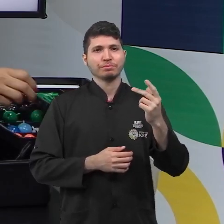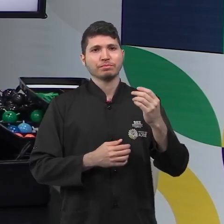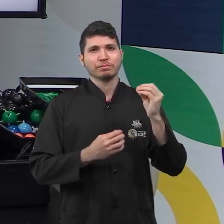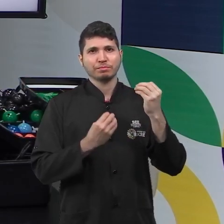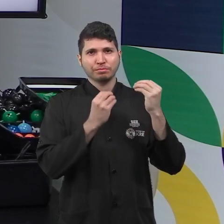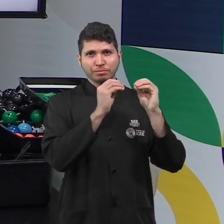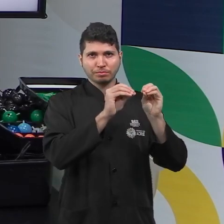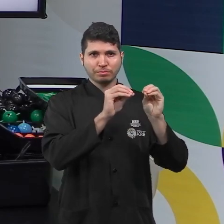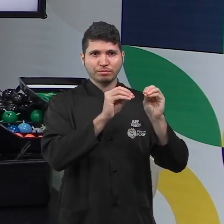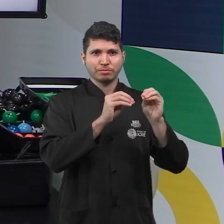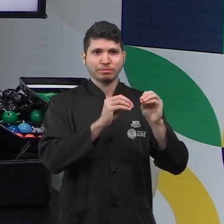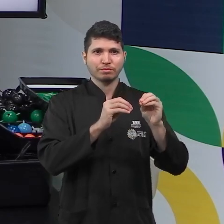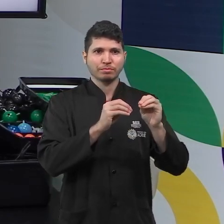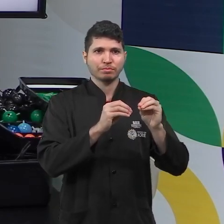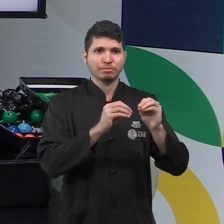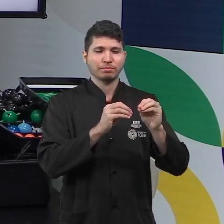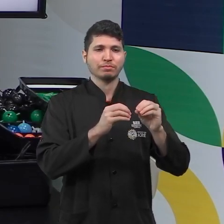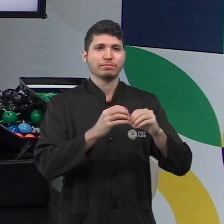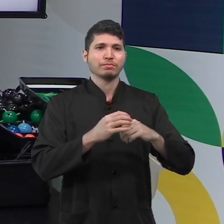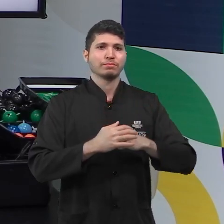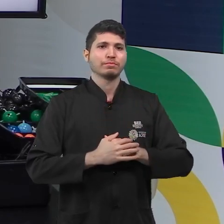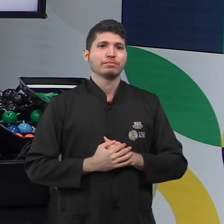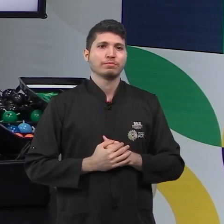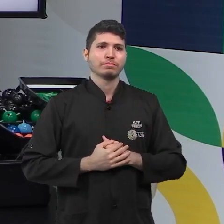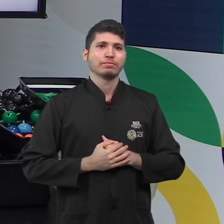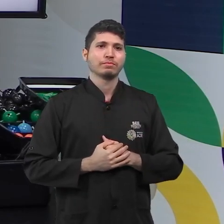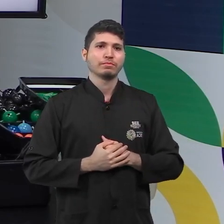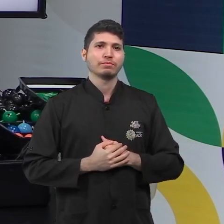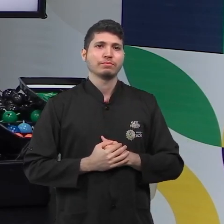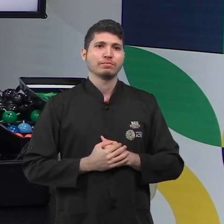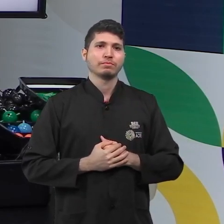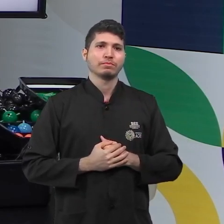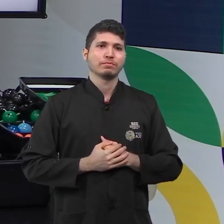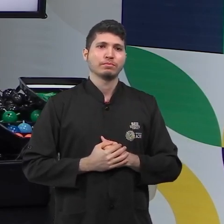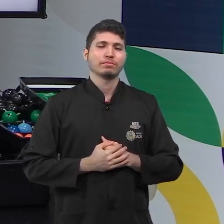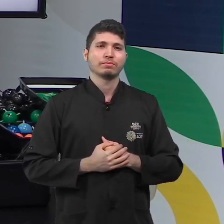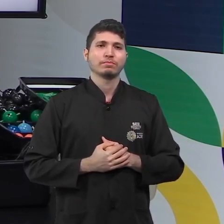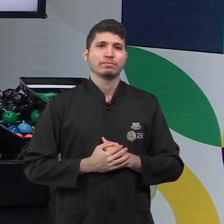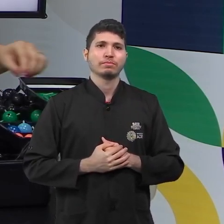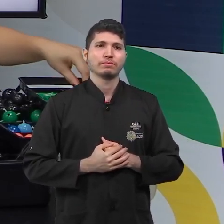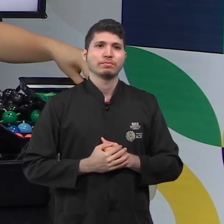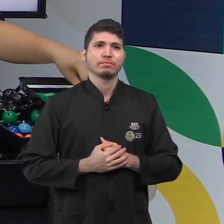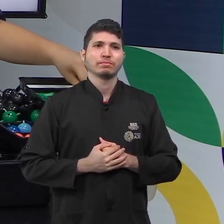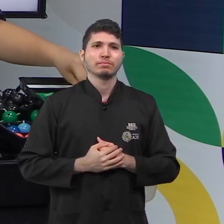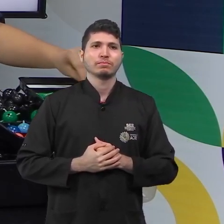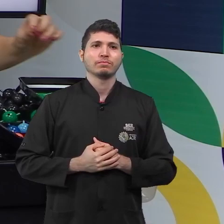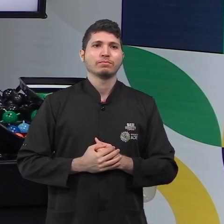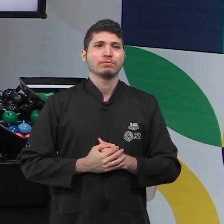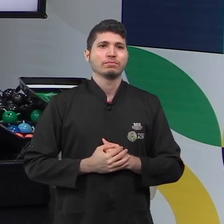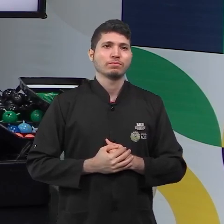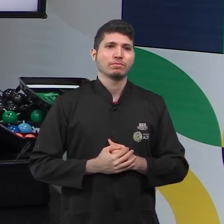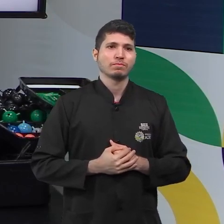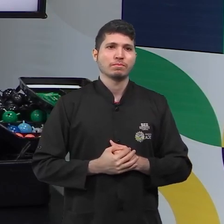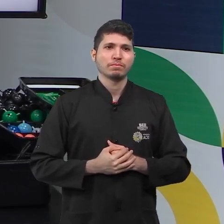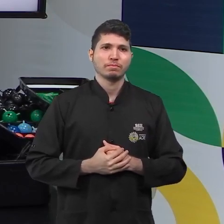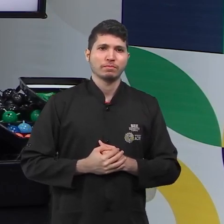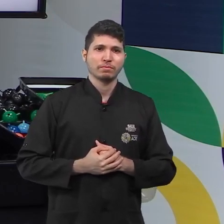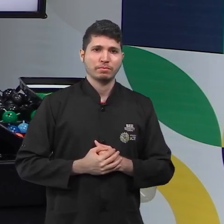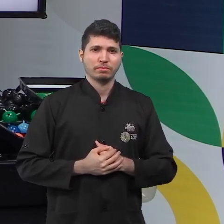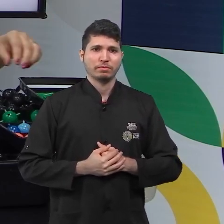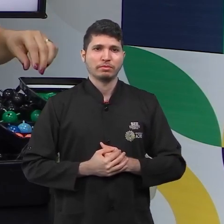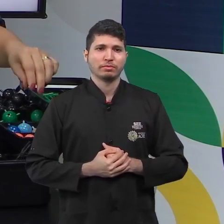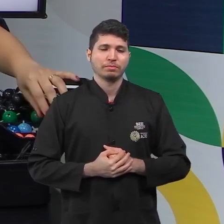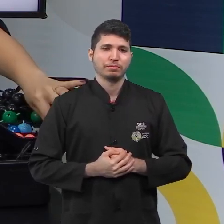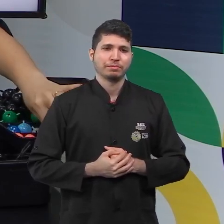Hidrogênio aqui representado também por essa bolinha laranjada. E outro hidrogênio aqui, né?